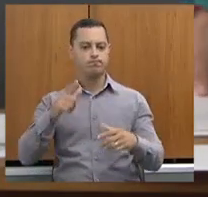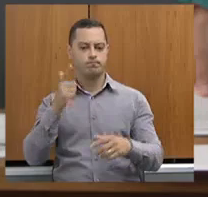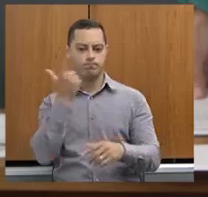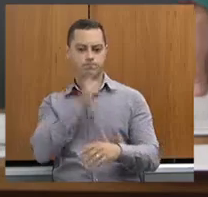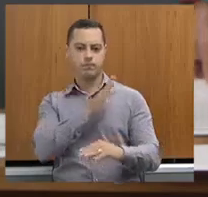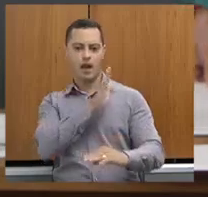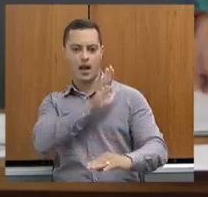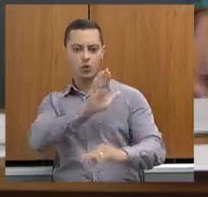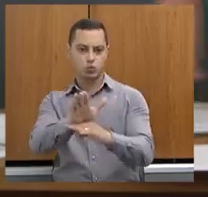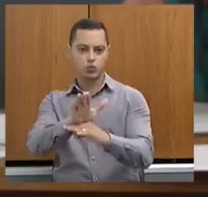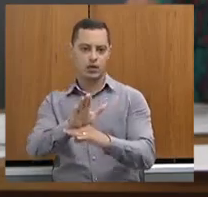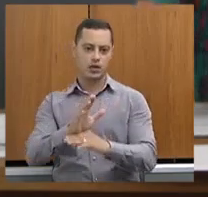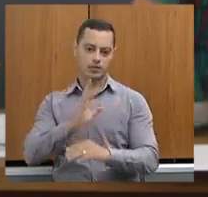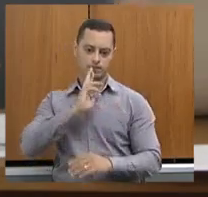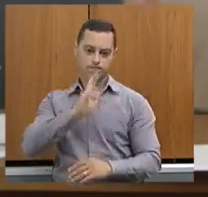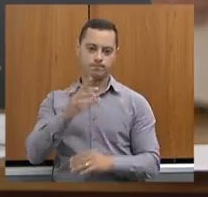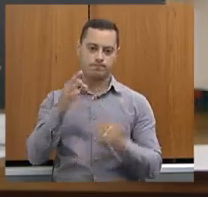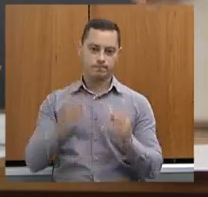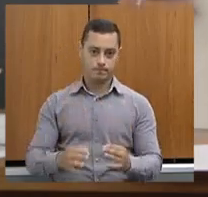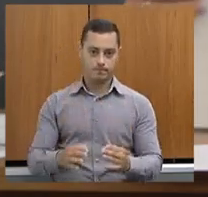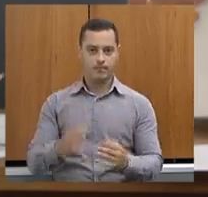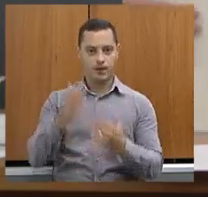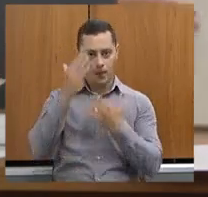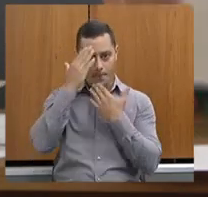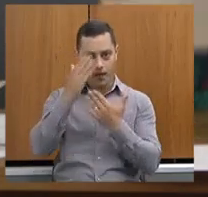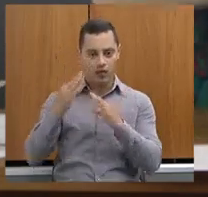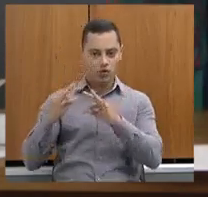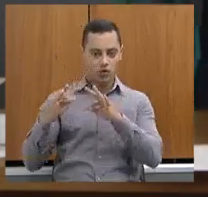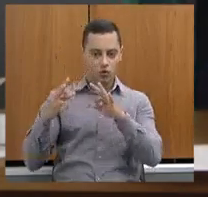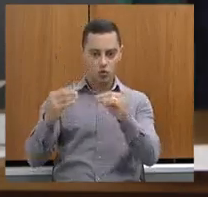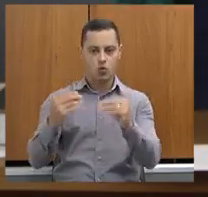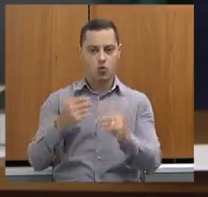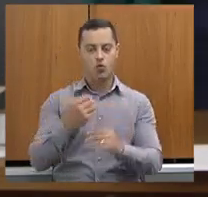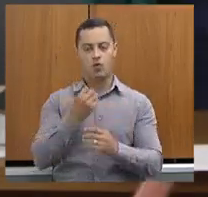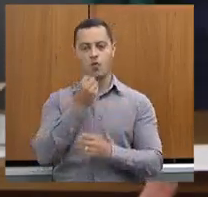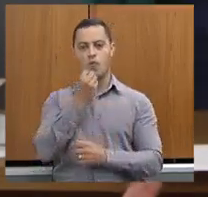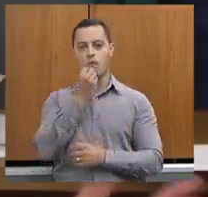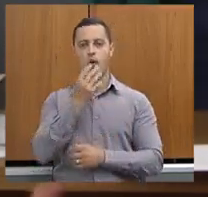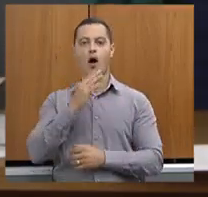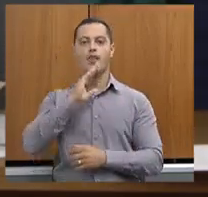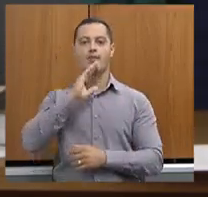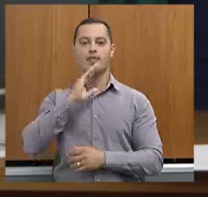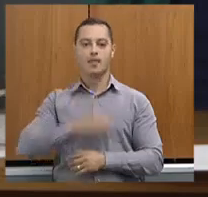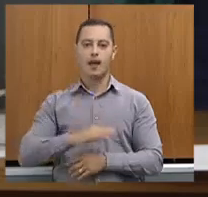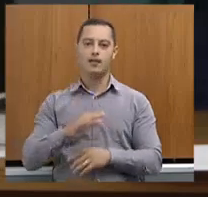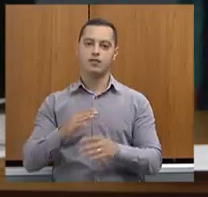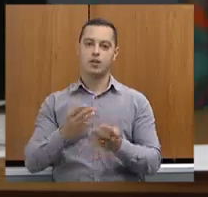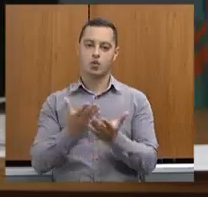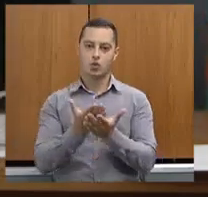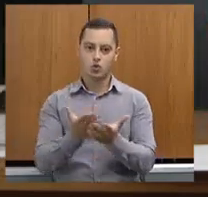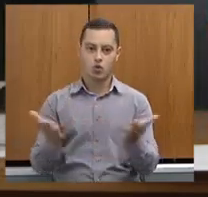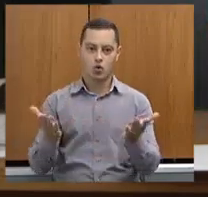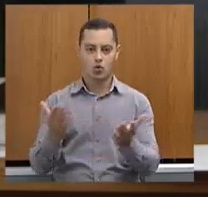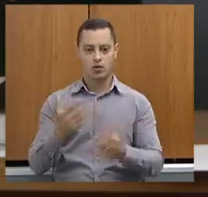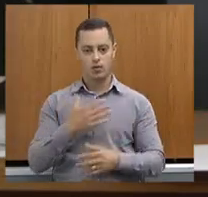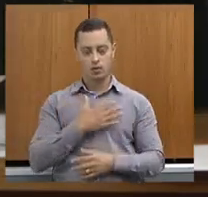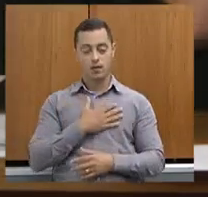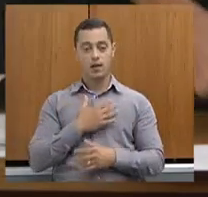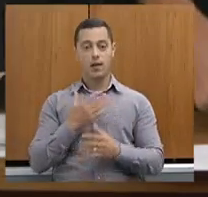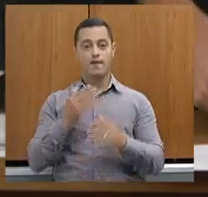responder Muito obrigado a todos uma honra muito grande uma ótima tarde a todos de minha parte um feliz